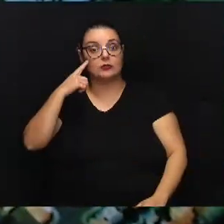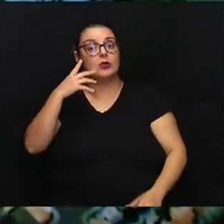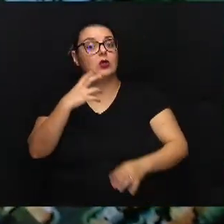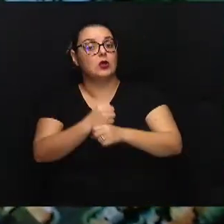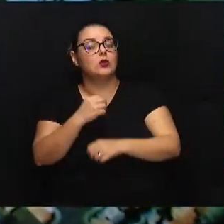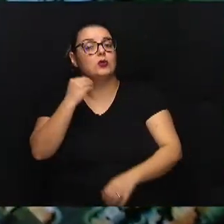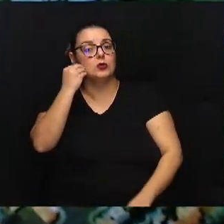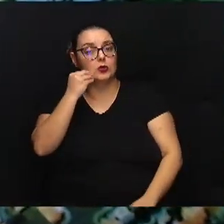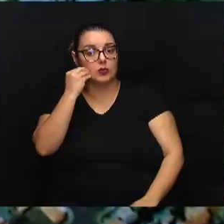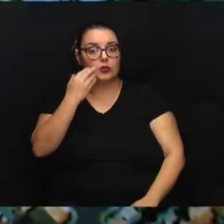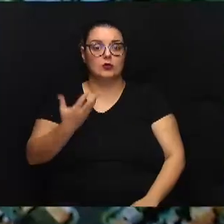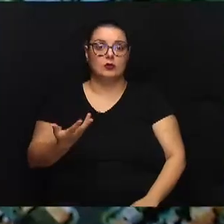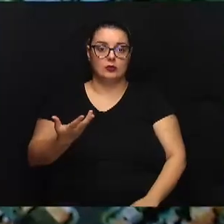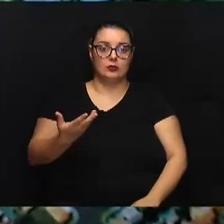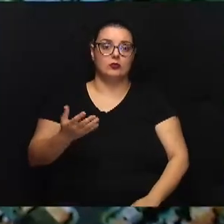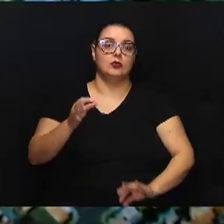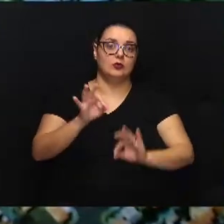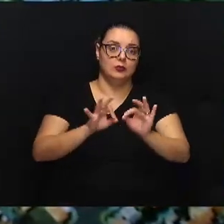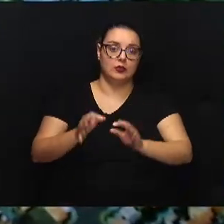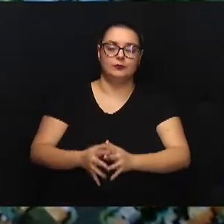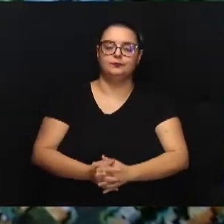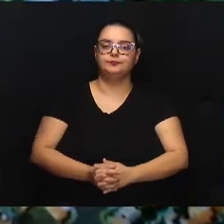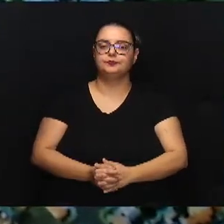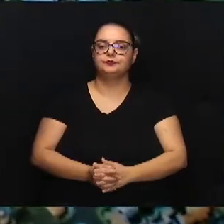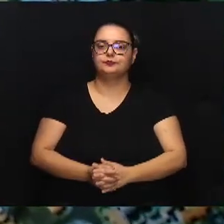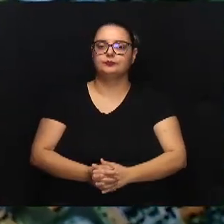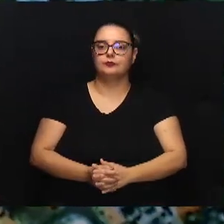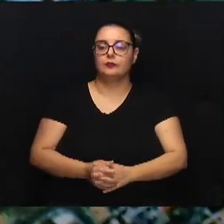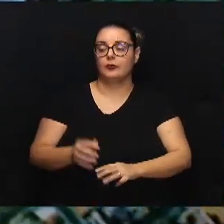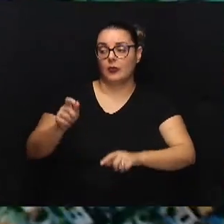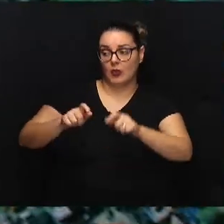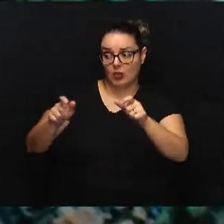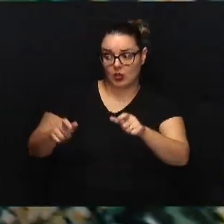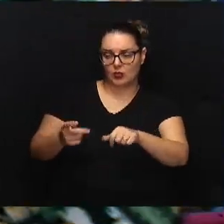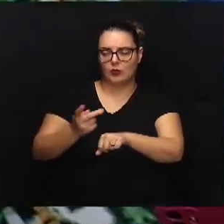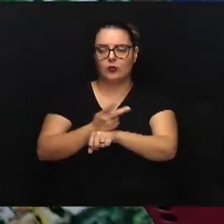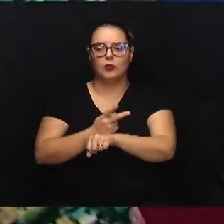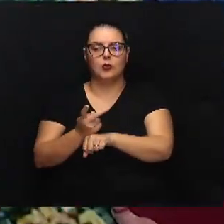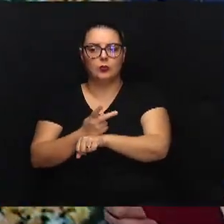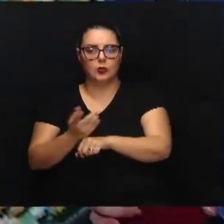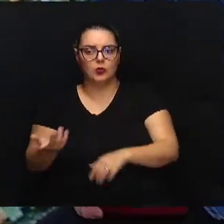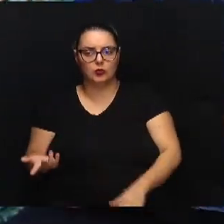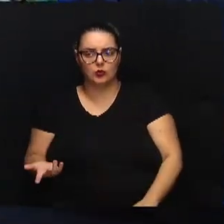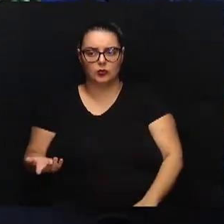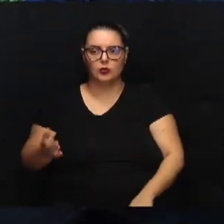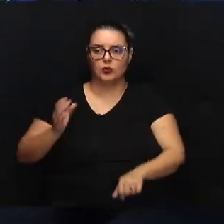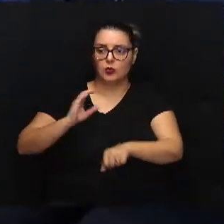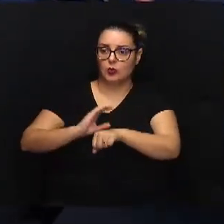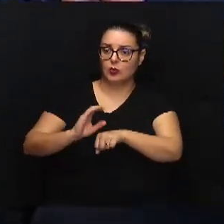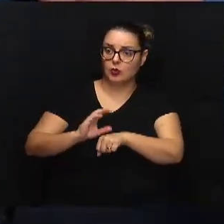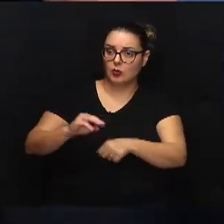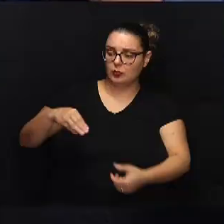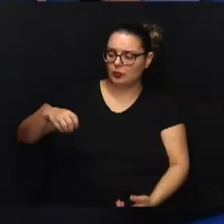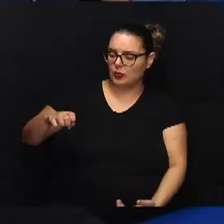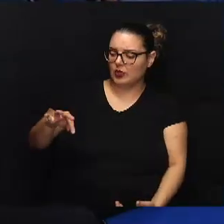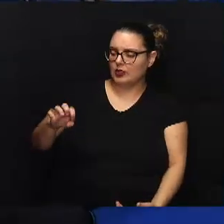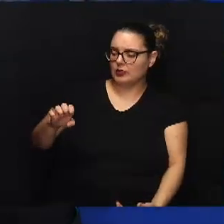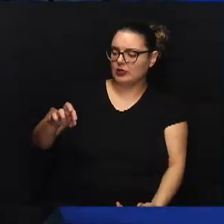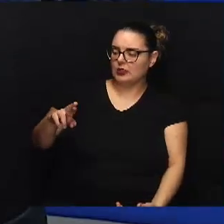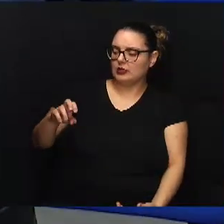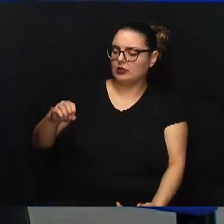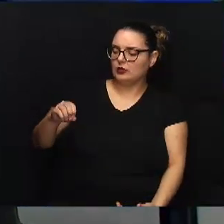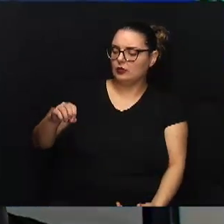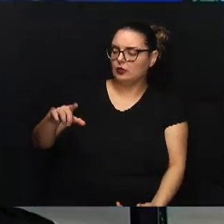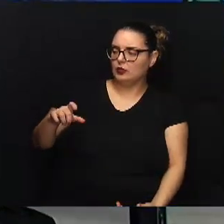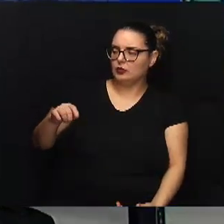experimentar e projetar. Para essas pessoas que estão buscando, né, cursar meteorologia, qual